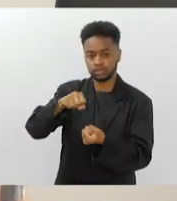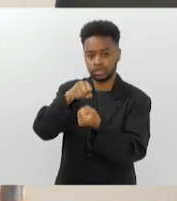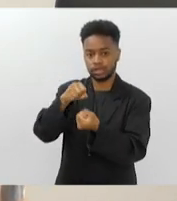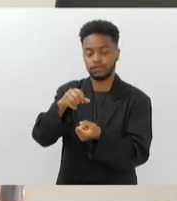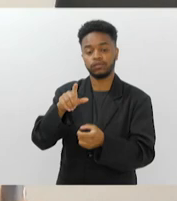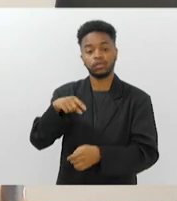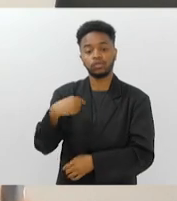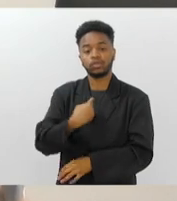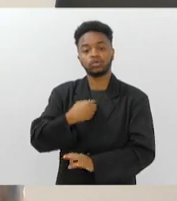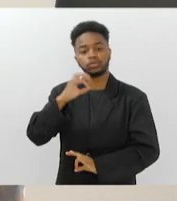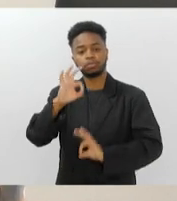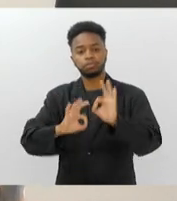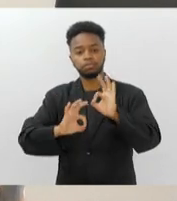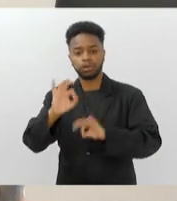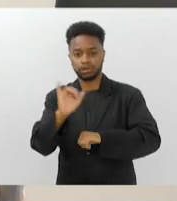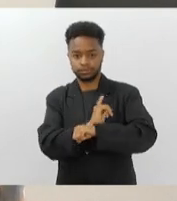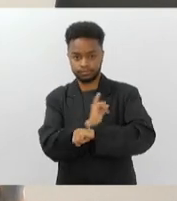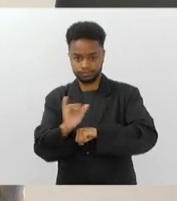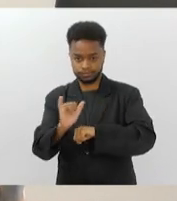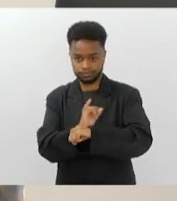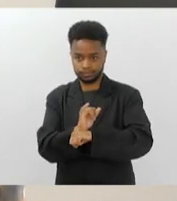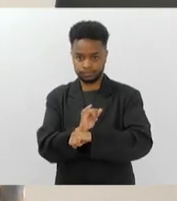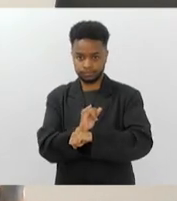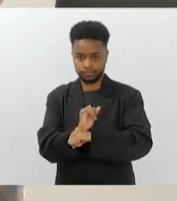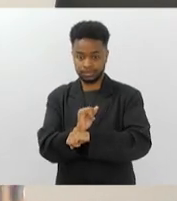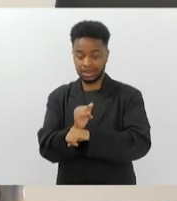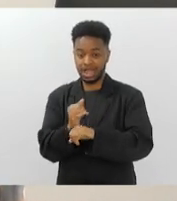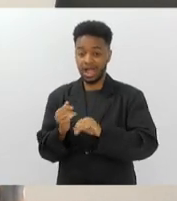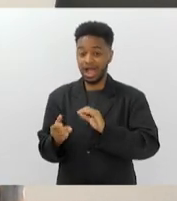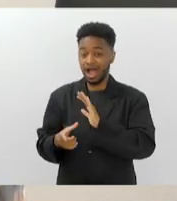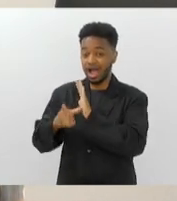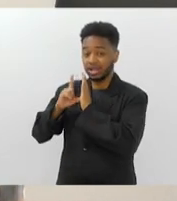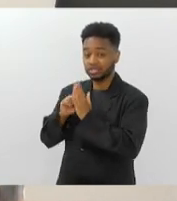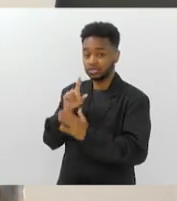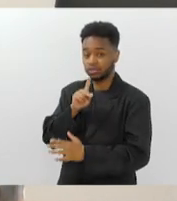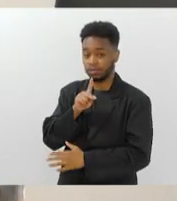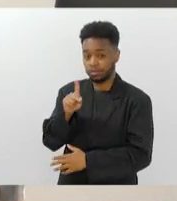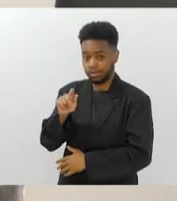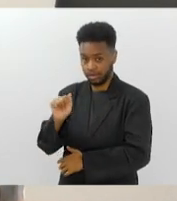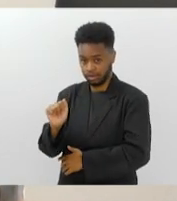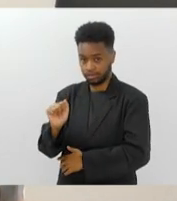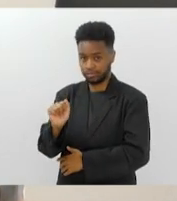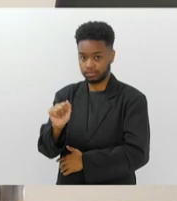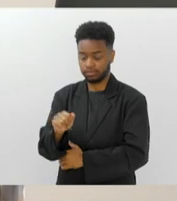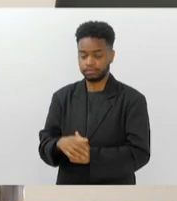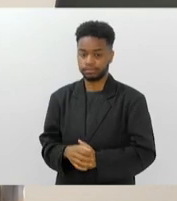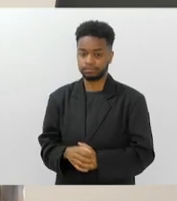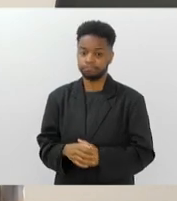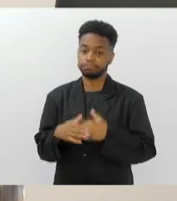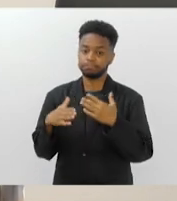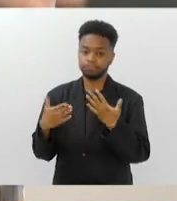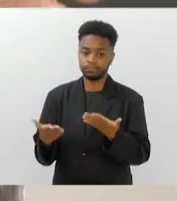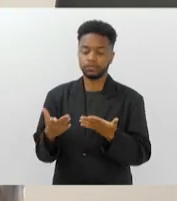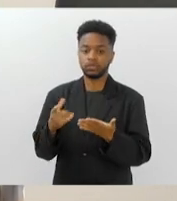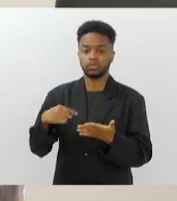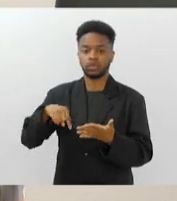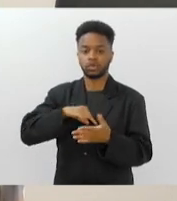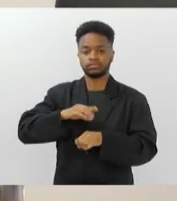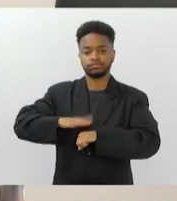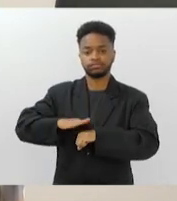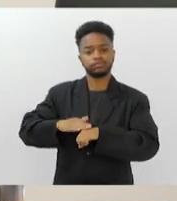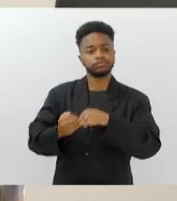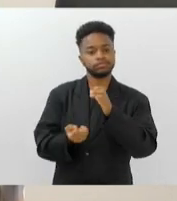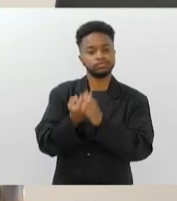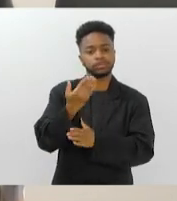plano estratégico que precede o PPA e fos aqui autores